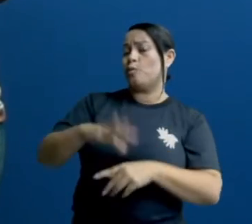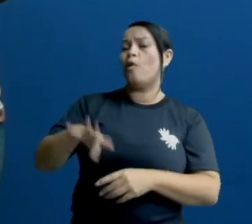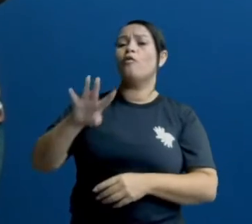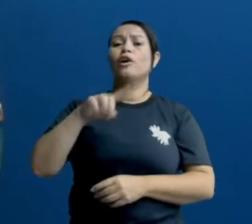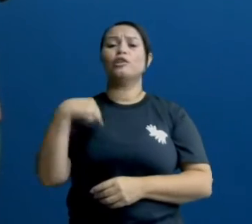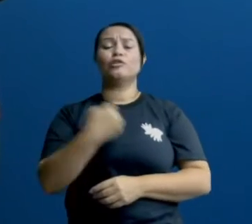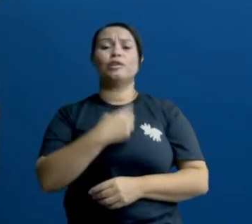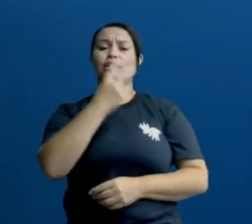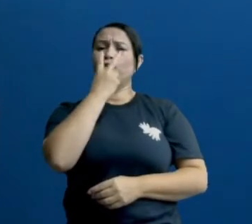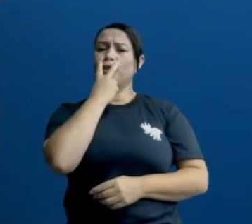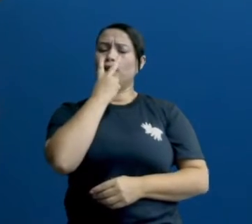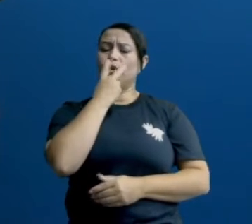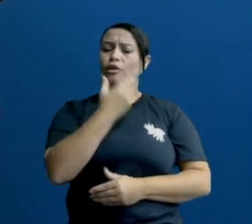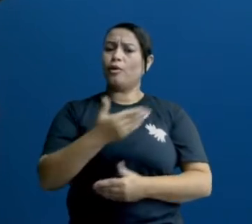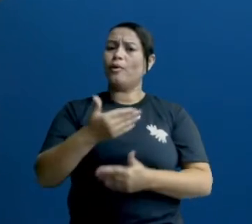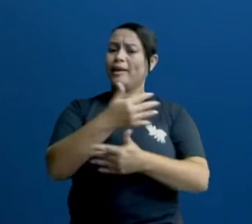cidade